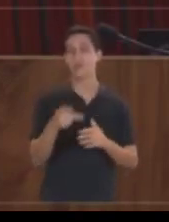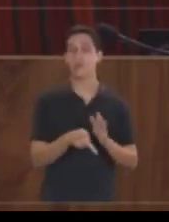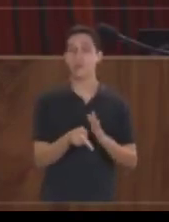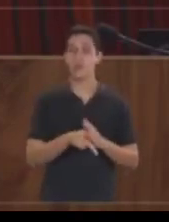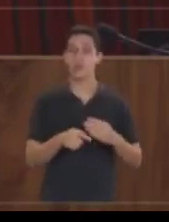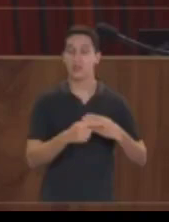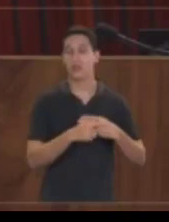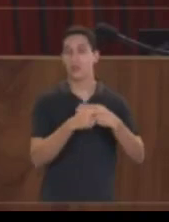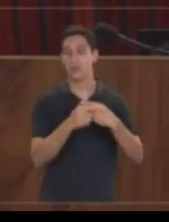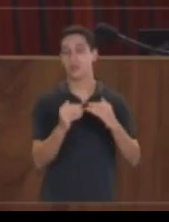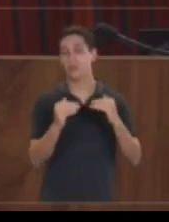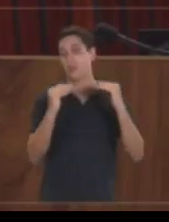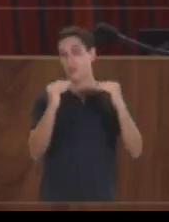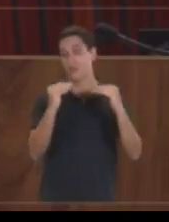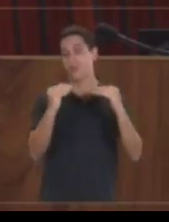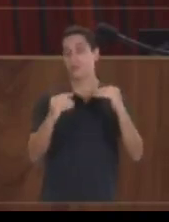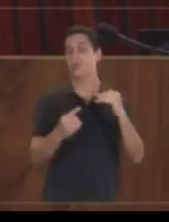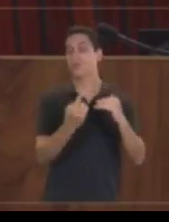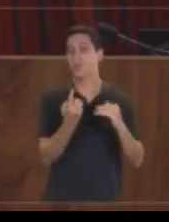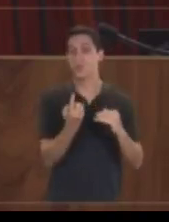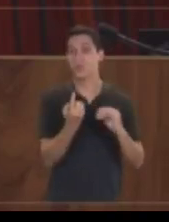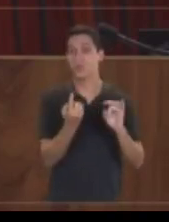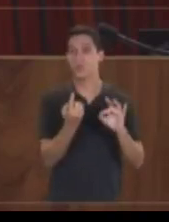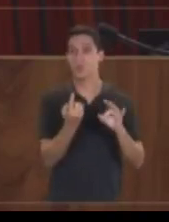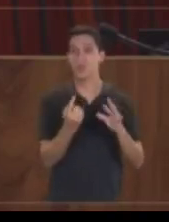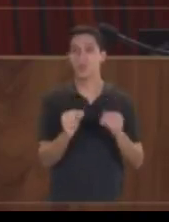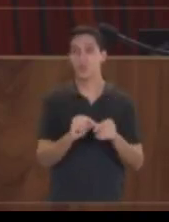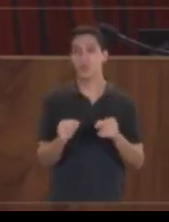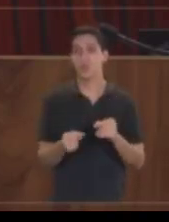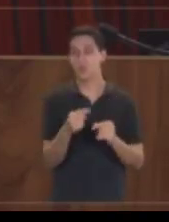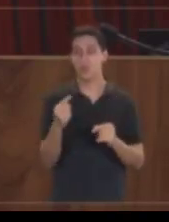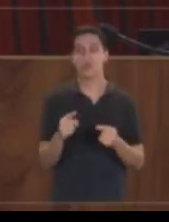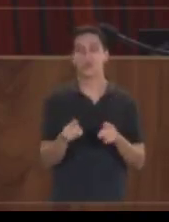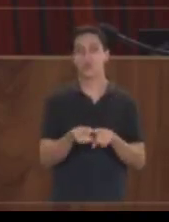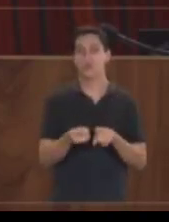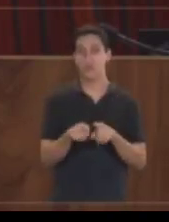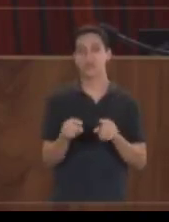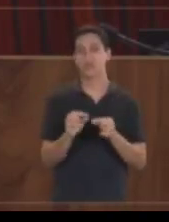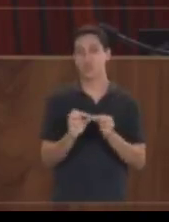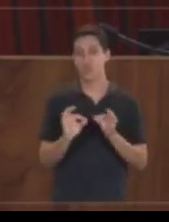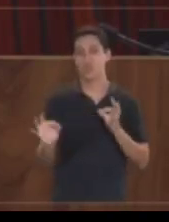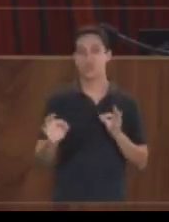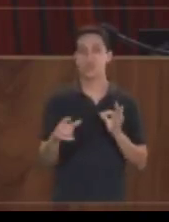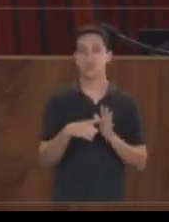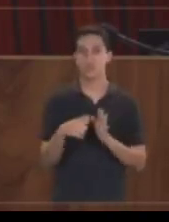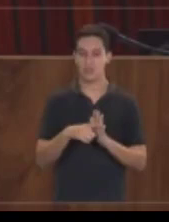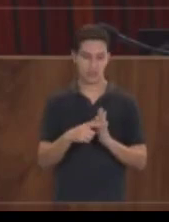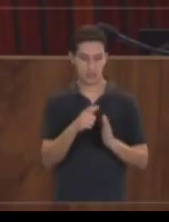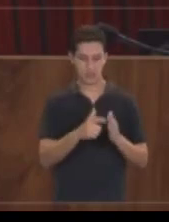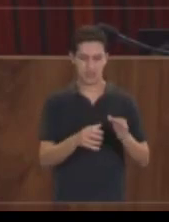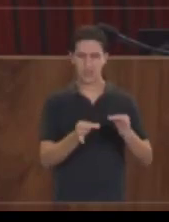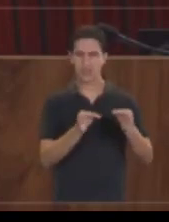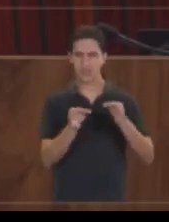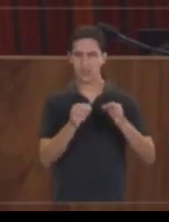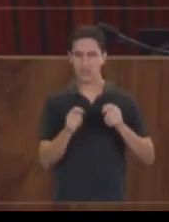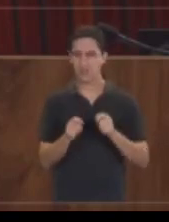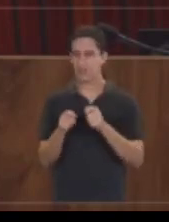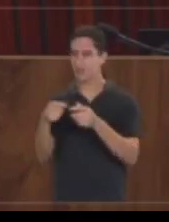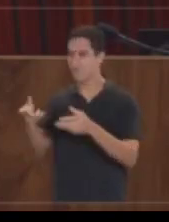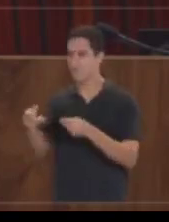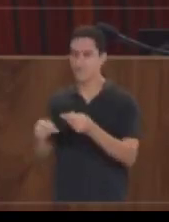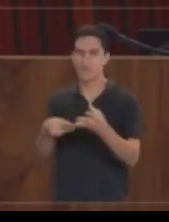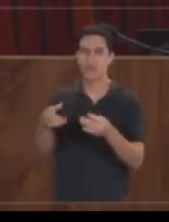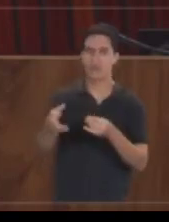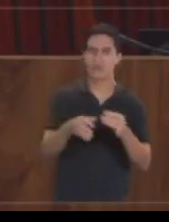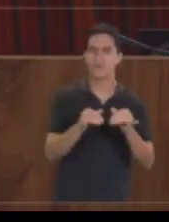cargo majoritário, em único ato único e isolado, ter divulgado santinho delas em publicação